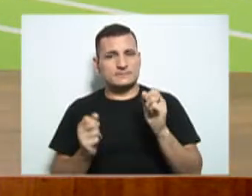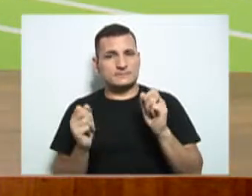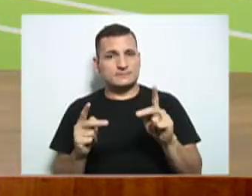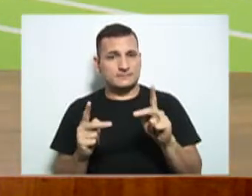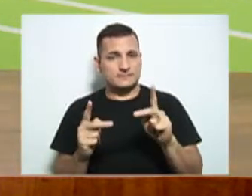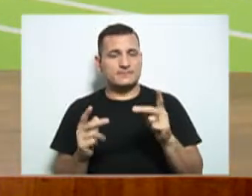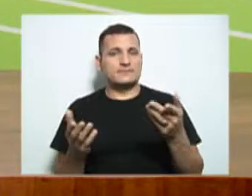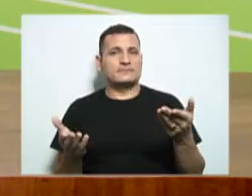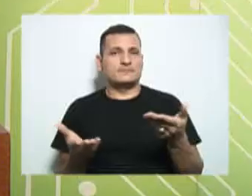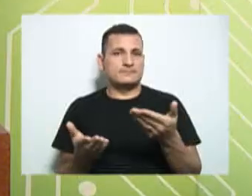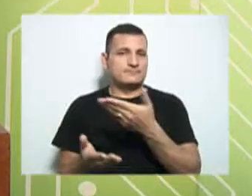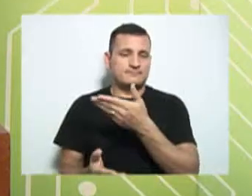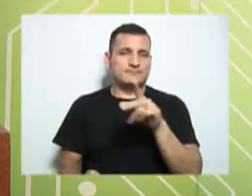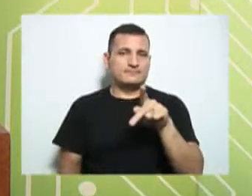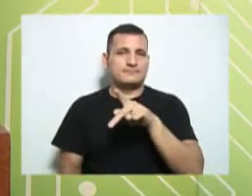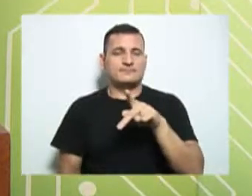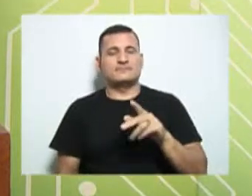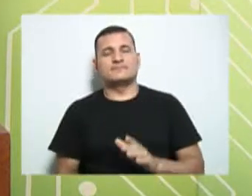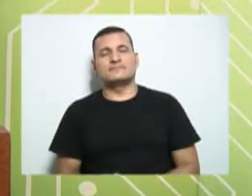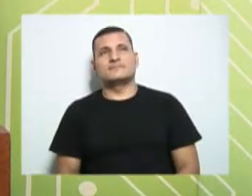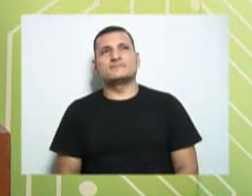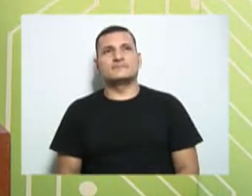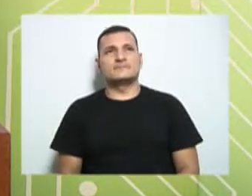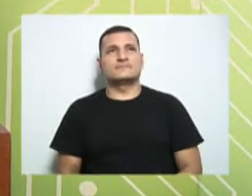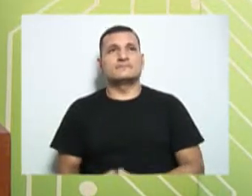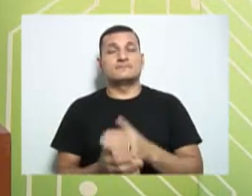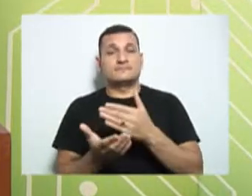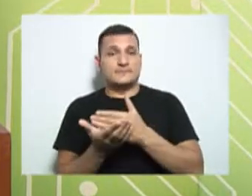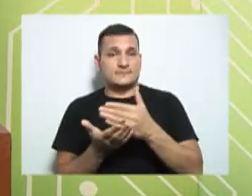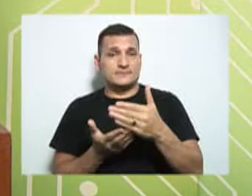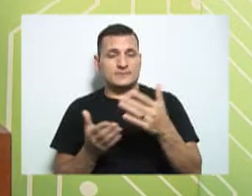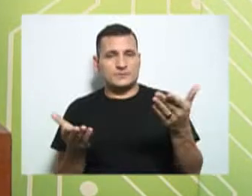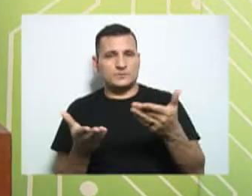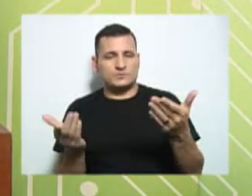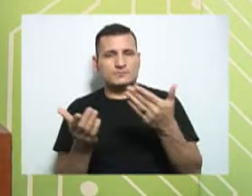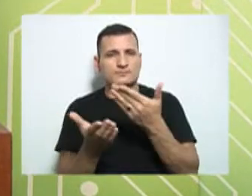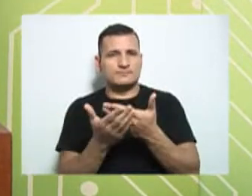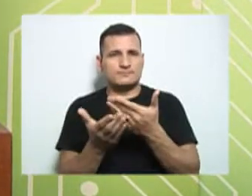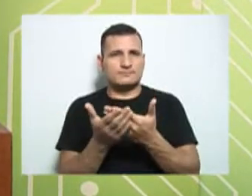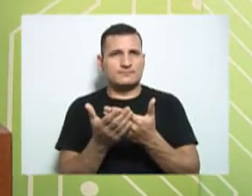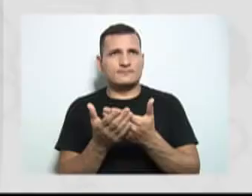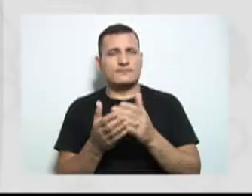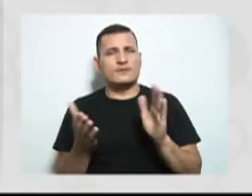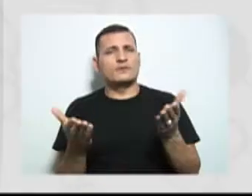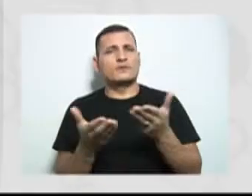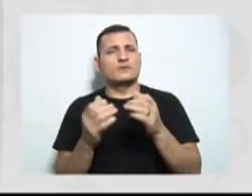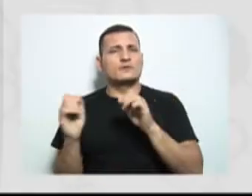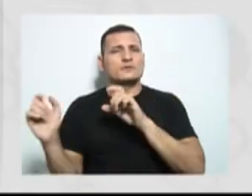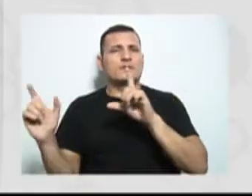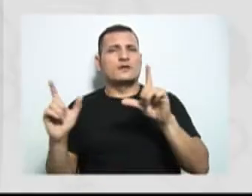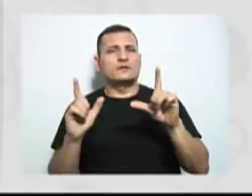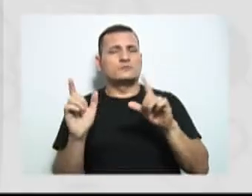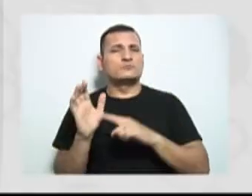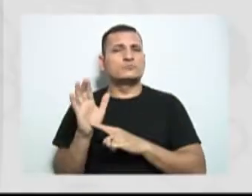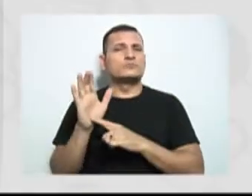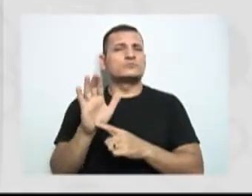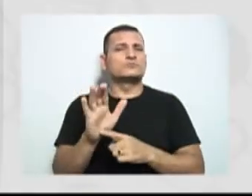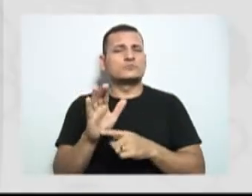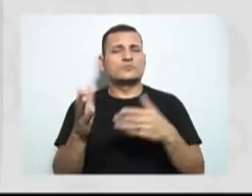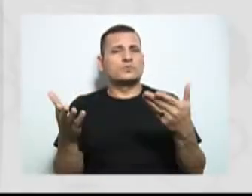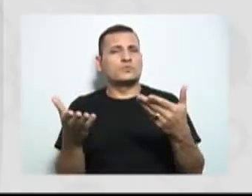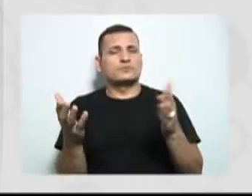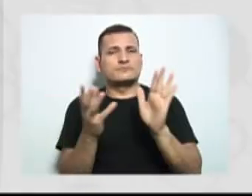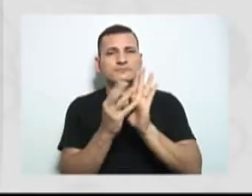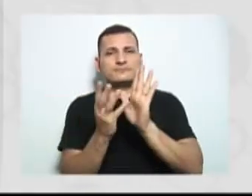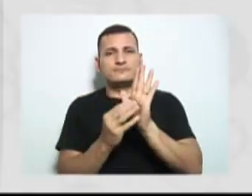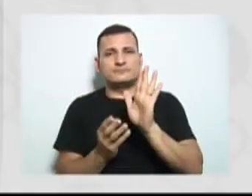a professora Priscila. Então vamos iniciar mais esta aula. Agora vamos ali no slide para colocar qual o conteúdo que